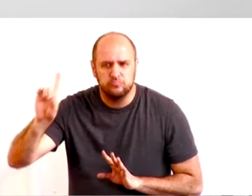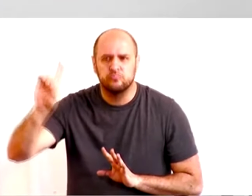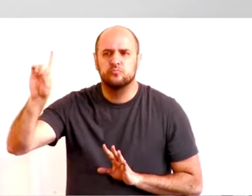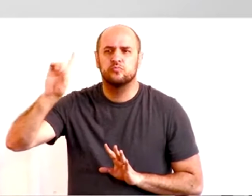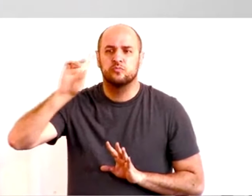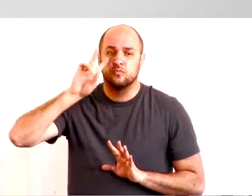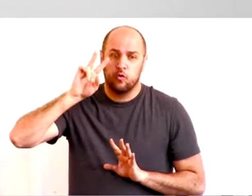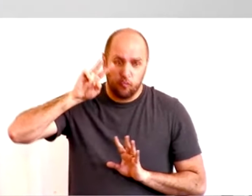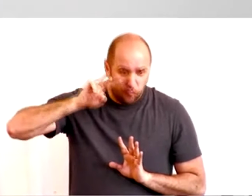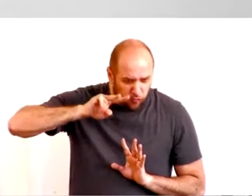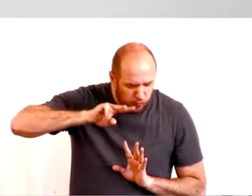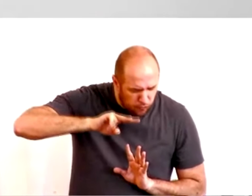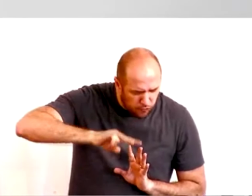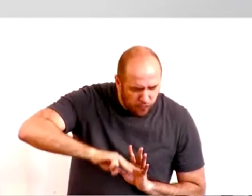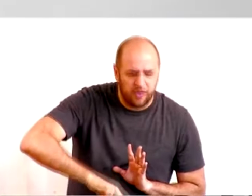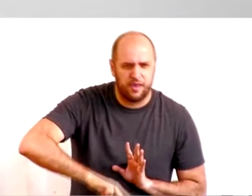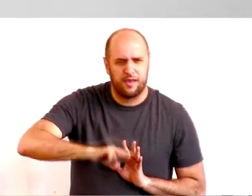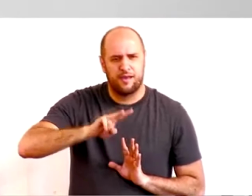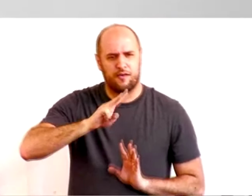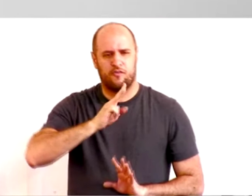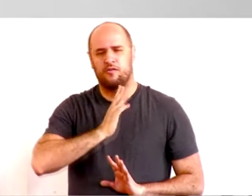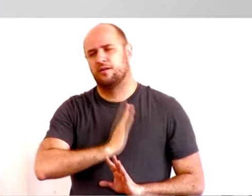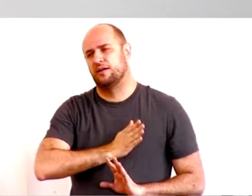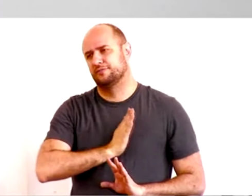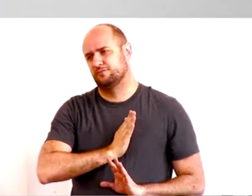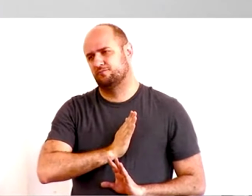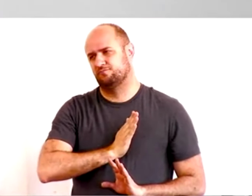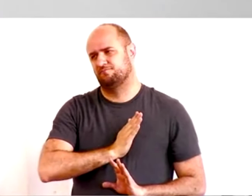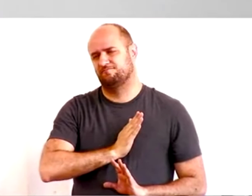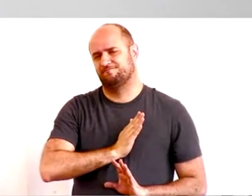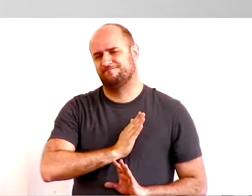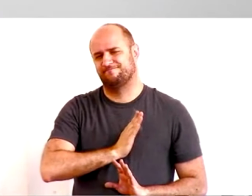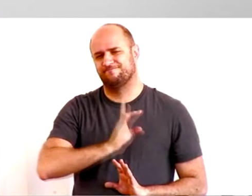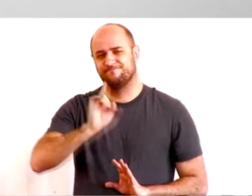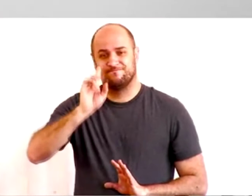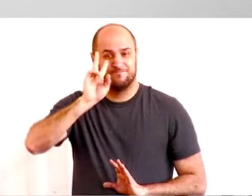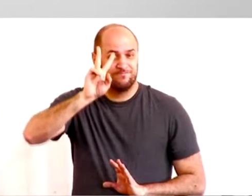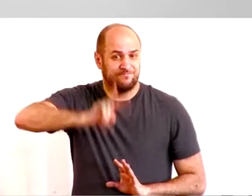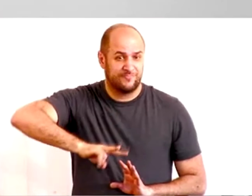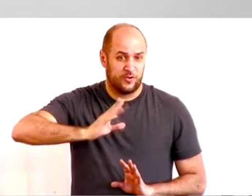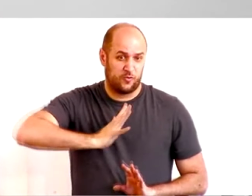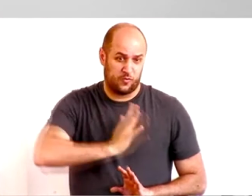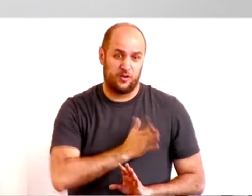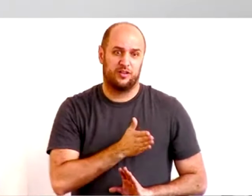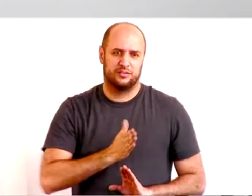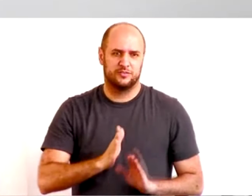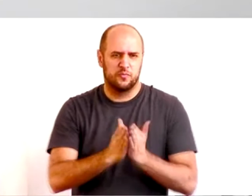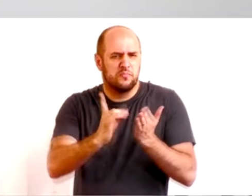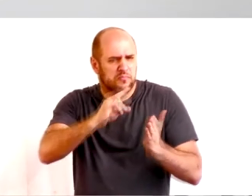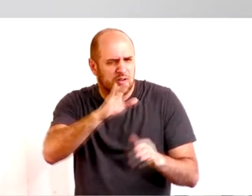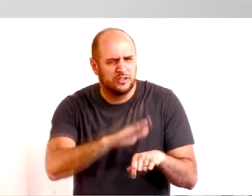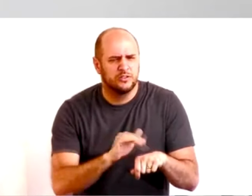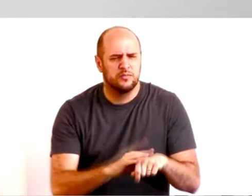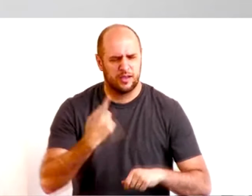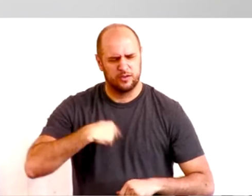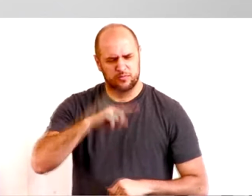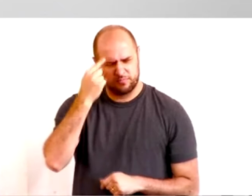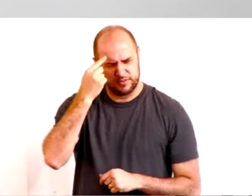que sonda os corações. Esse texto nos chama a avaliar o nosso